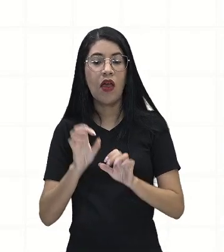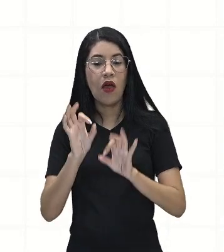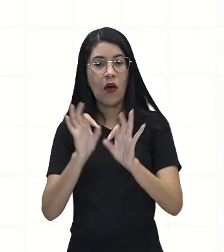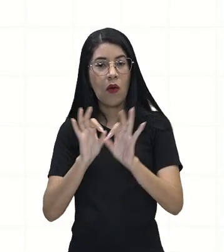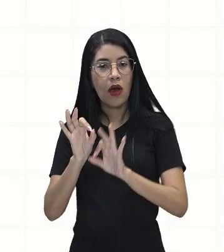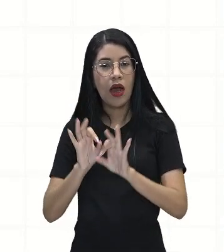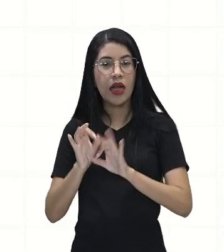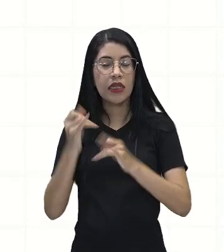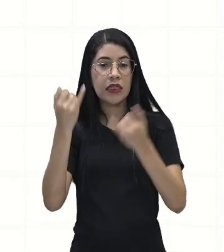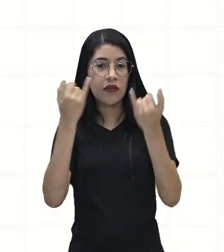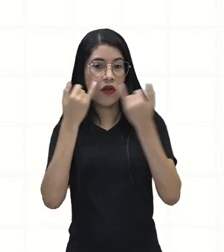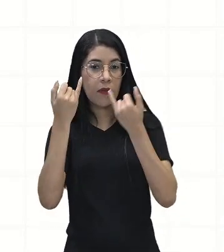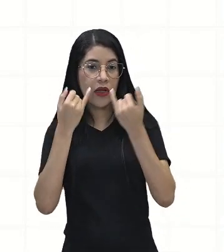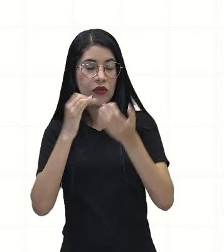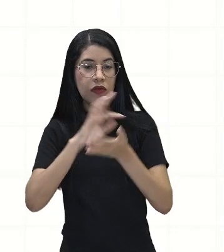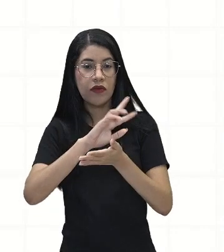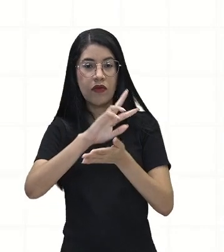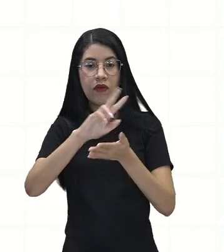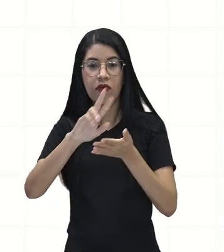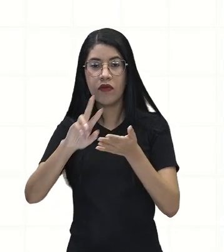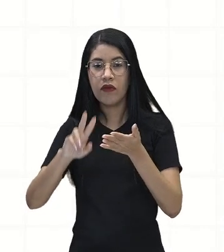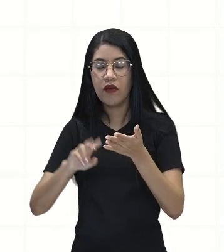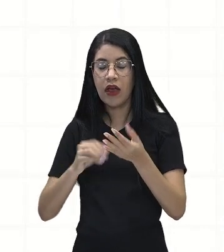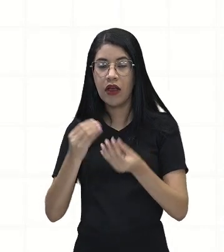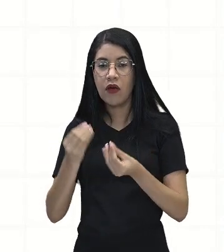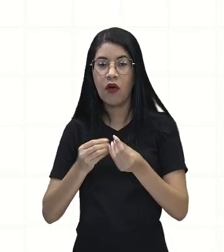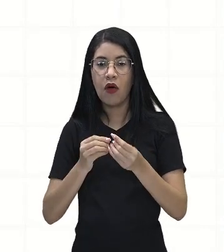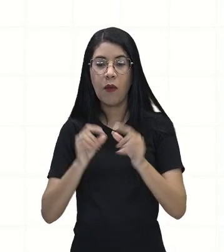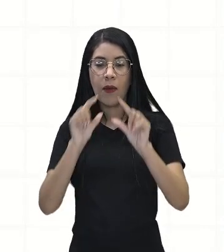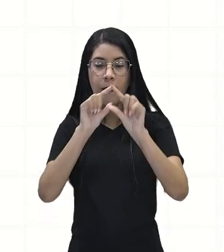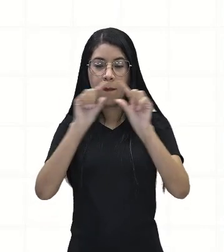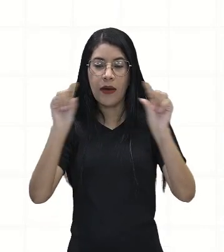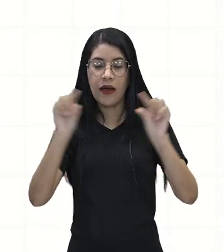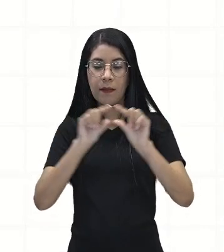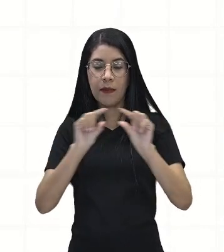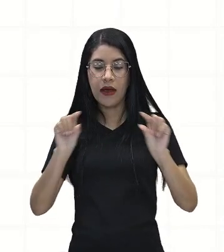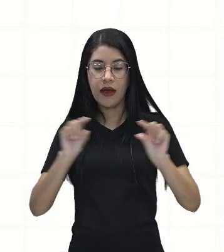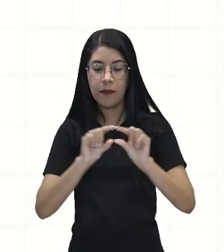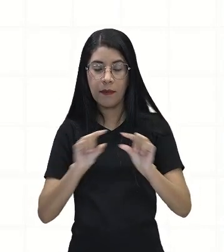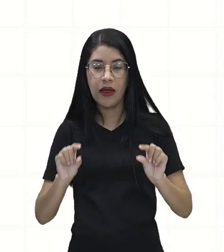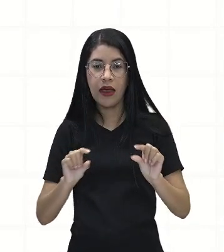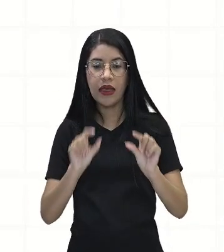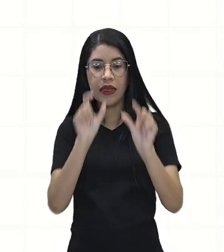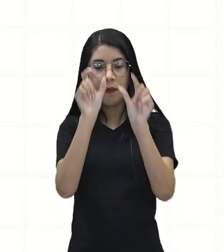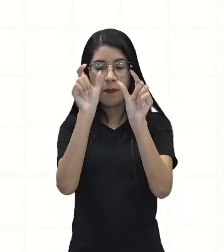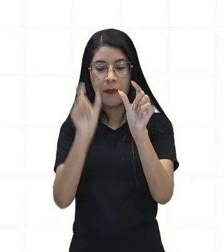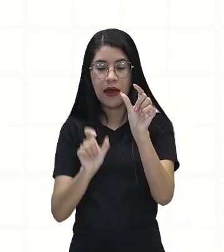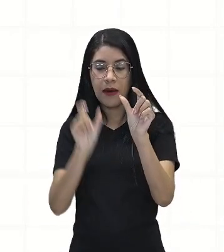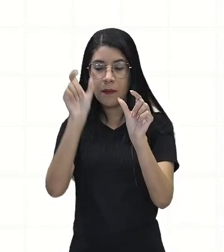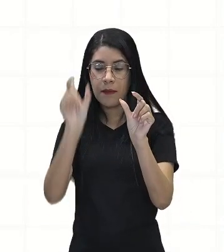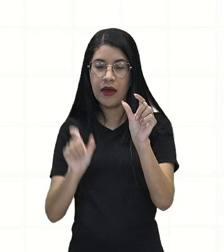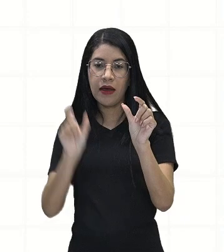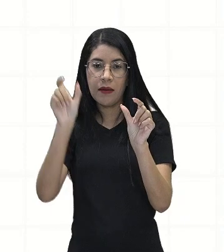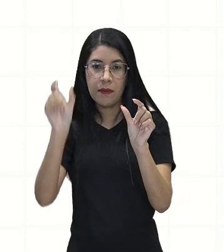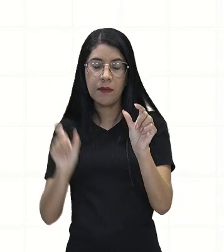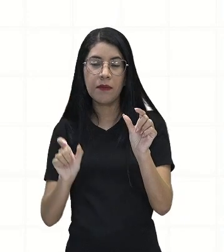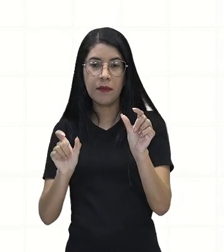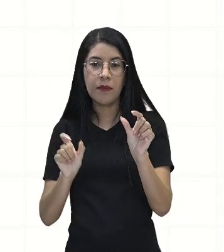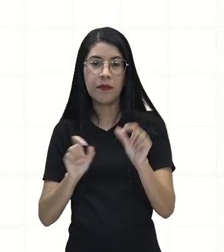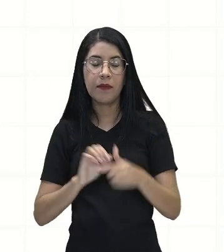organizar informações em linhas e colunas, tá? Formando uma